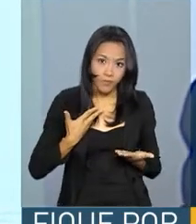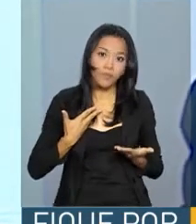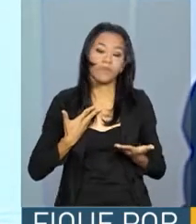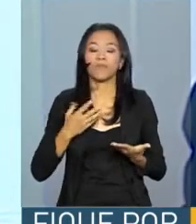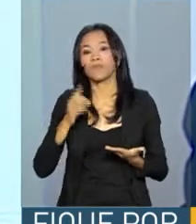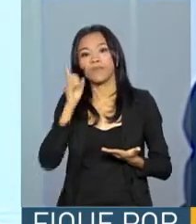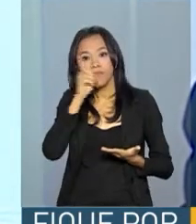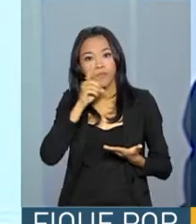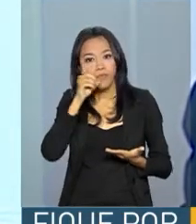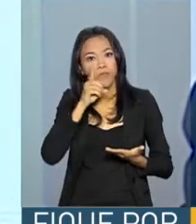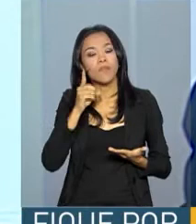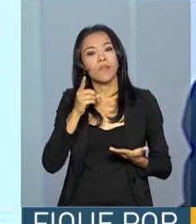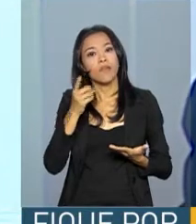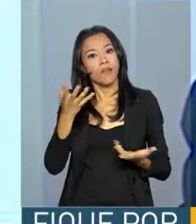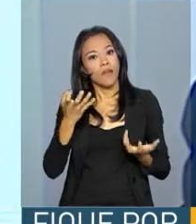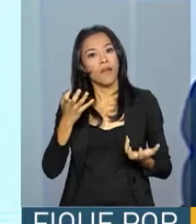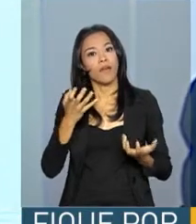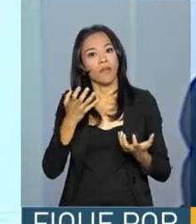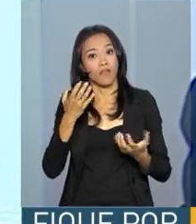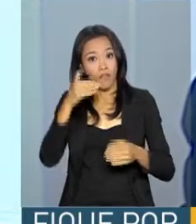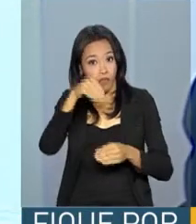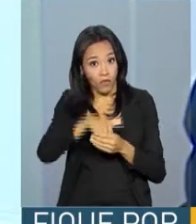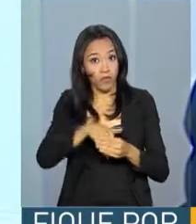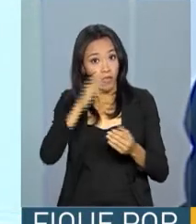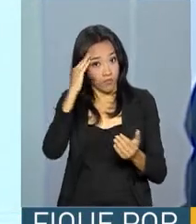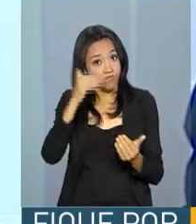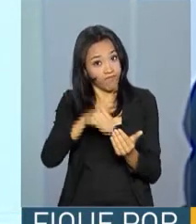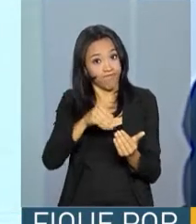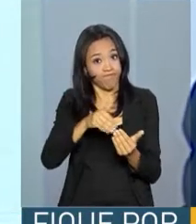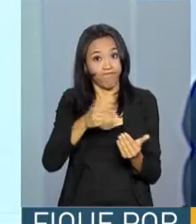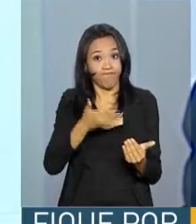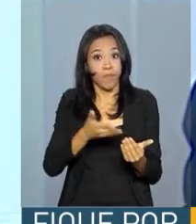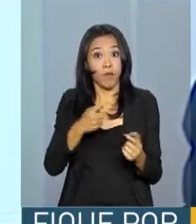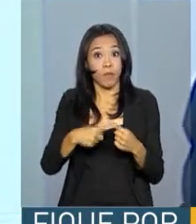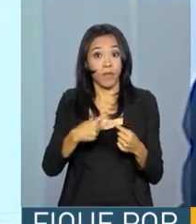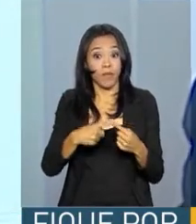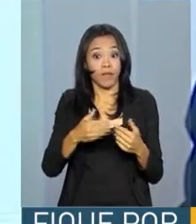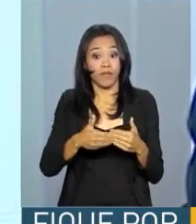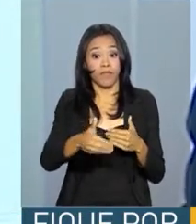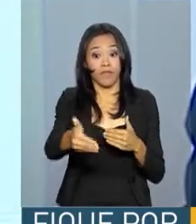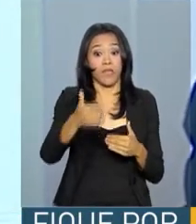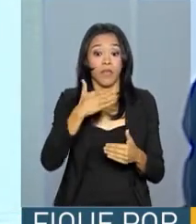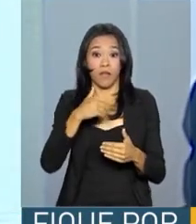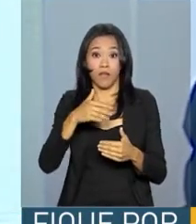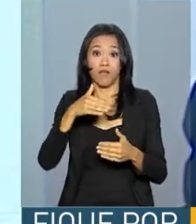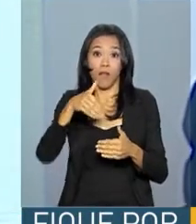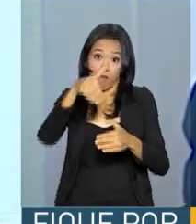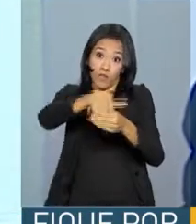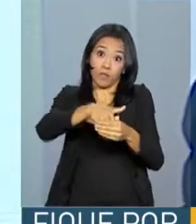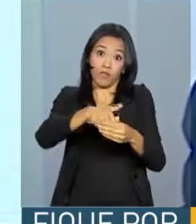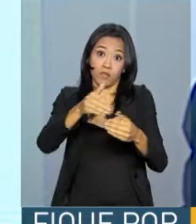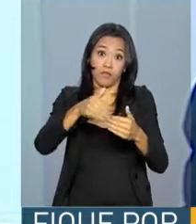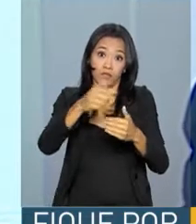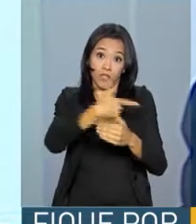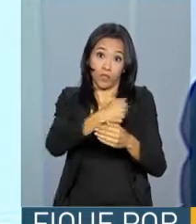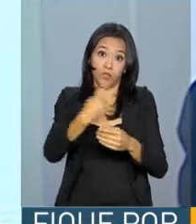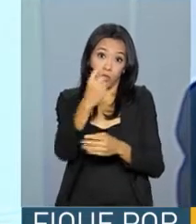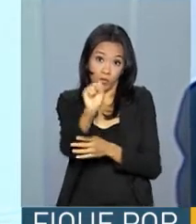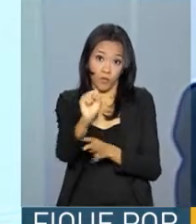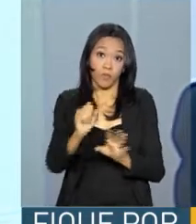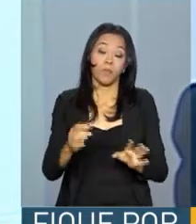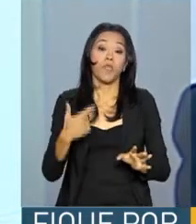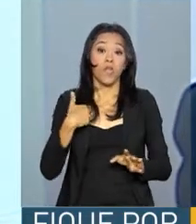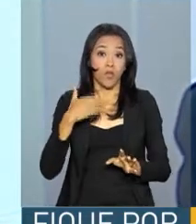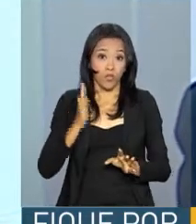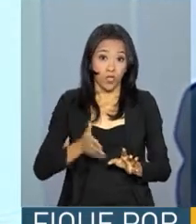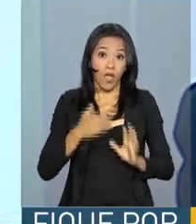temem votar em favor da Previdência ao fundamento de que vem aí o ano eleitoral. Eu vou contar o meu exemplo. Acabei de dizer que eu fui relator